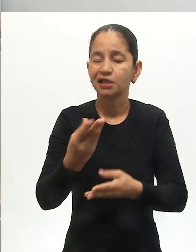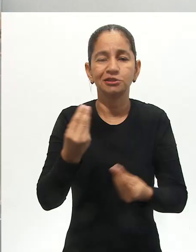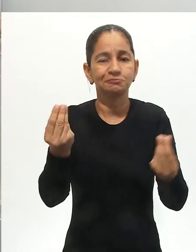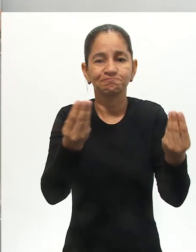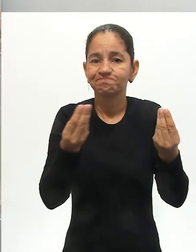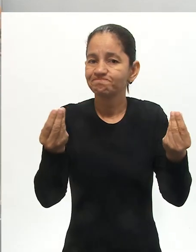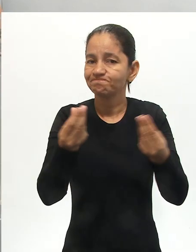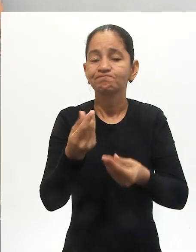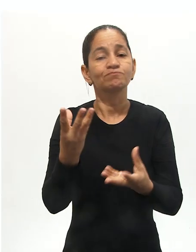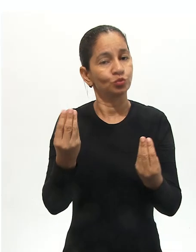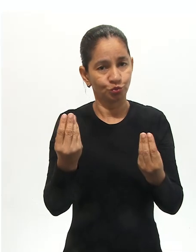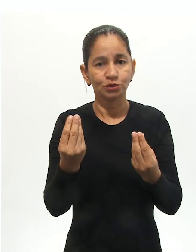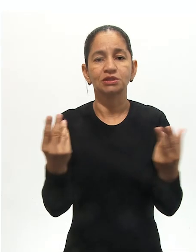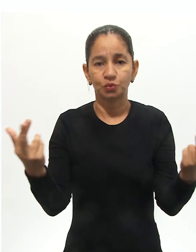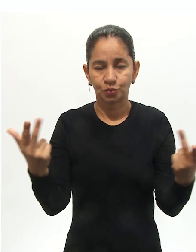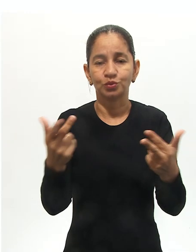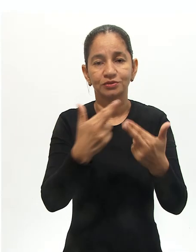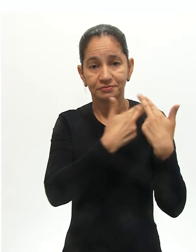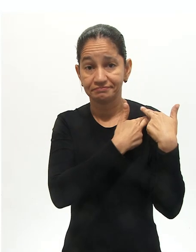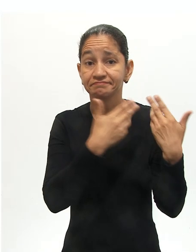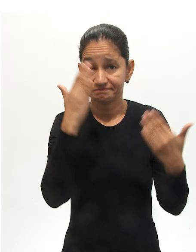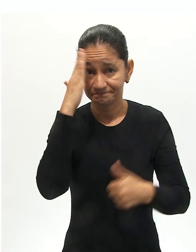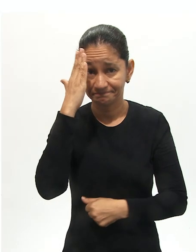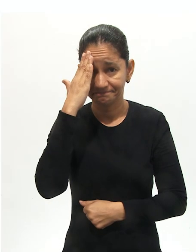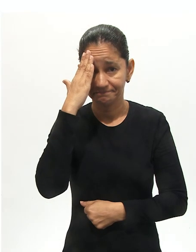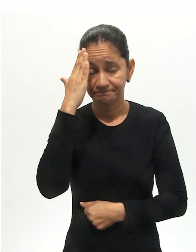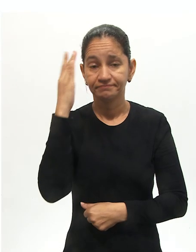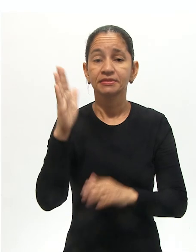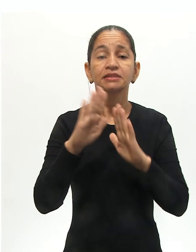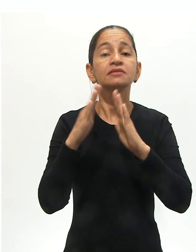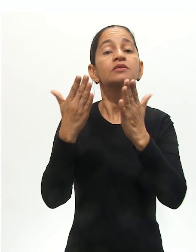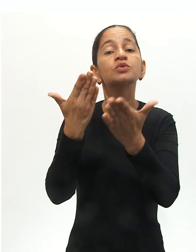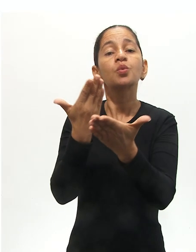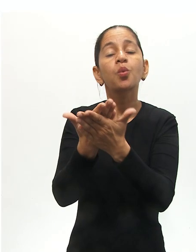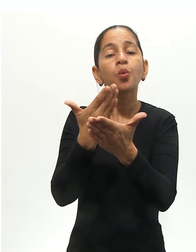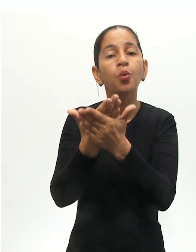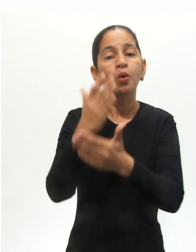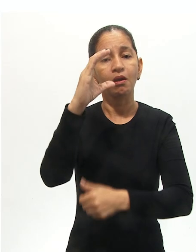mais essa visão. A escola católica,